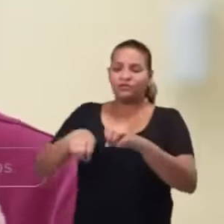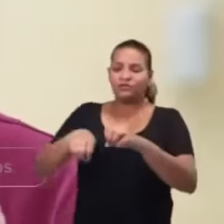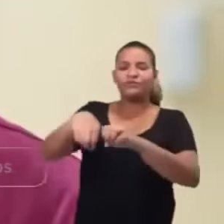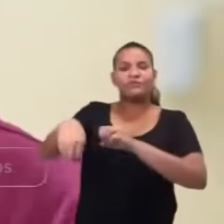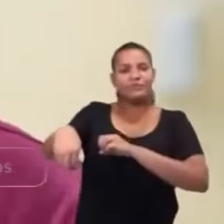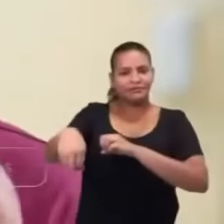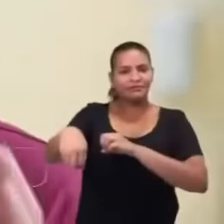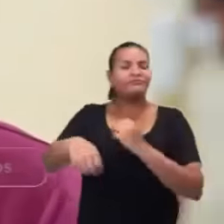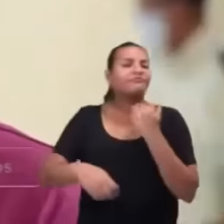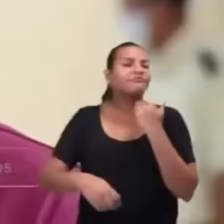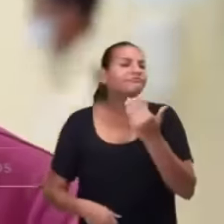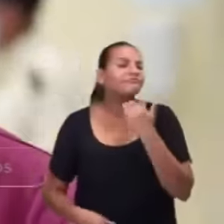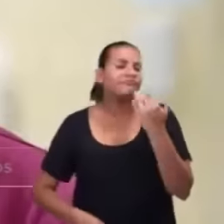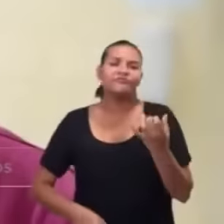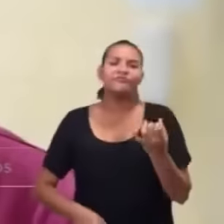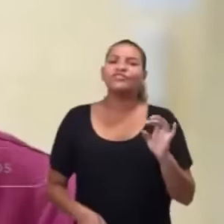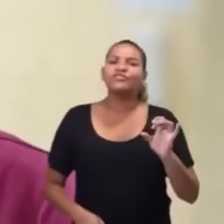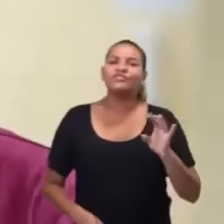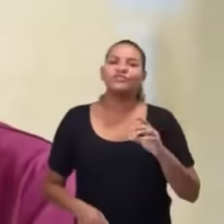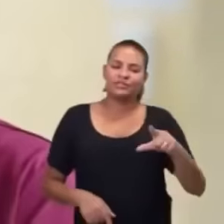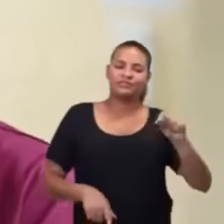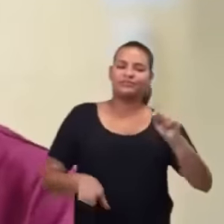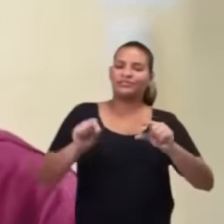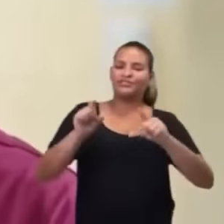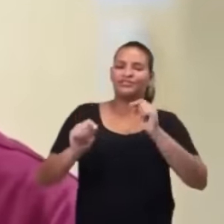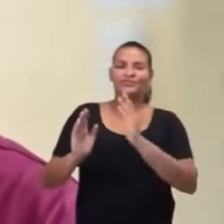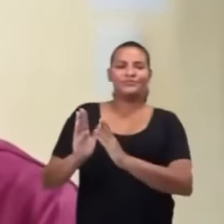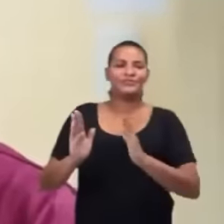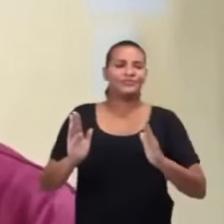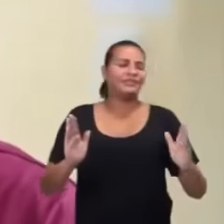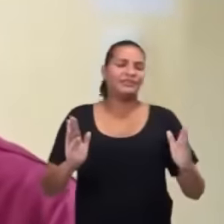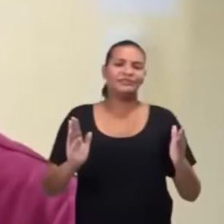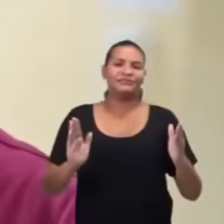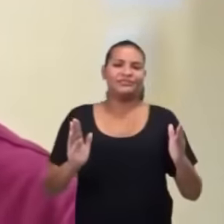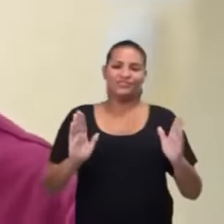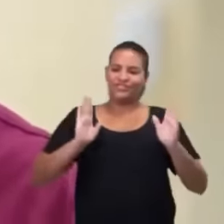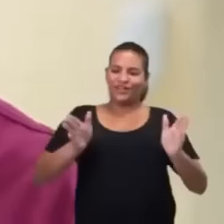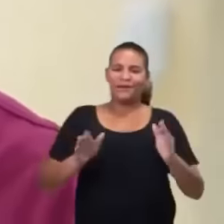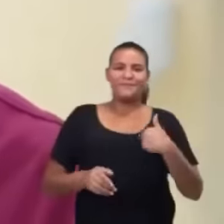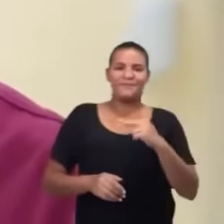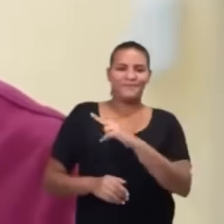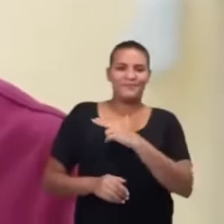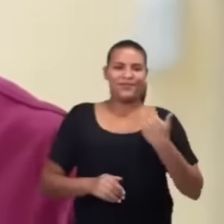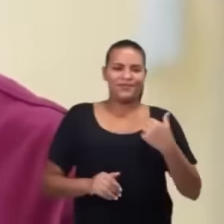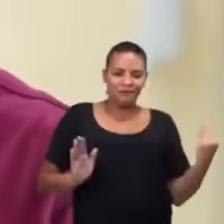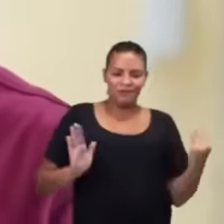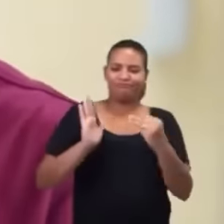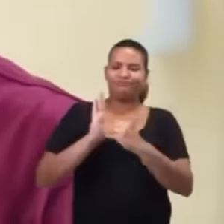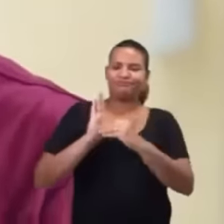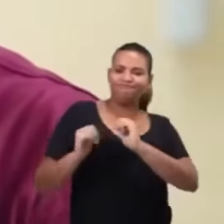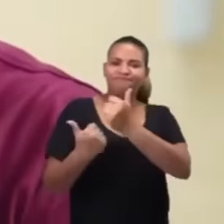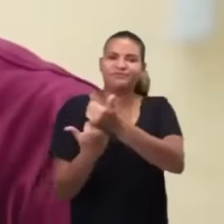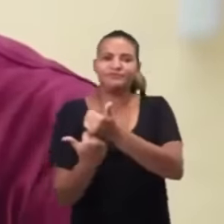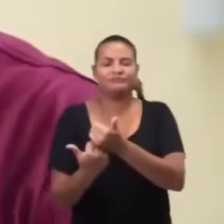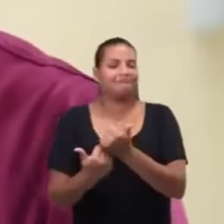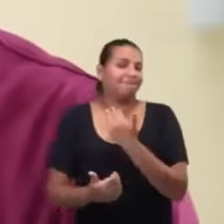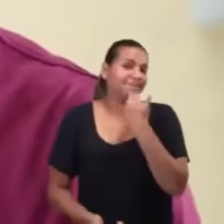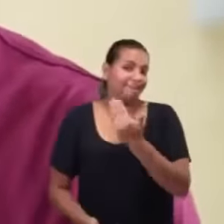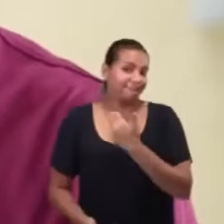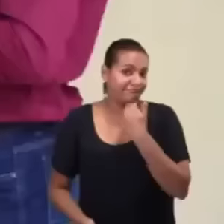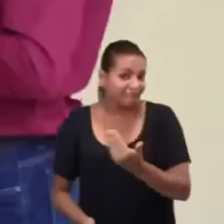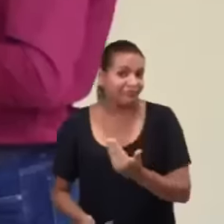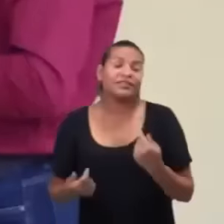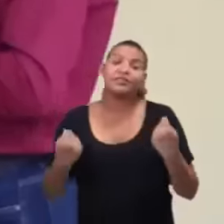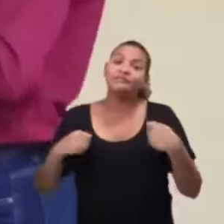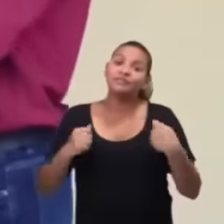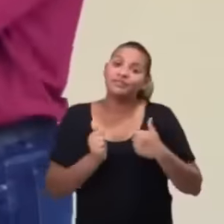não basta só passar, né, pelo processo seletivo, não basta só ser nomeado, né, é o acompanhamento. E é uma coisa que a secretaria faz muito bem com os